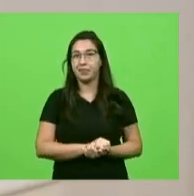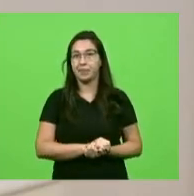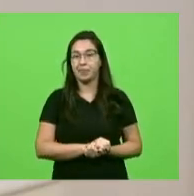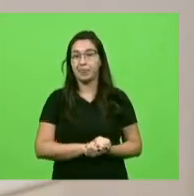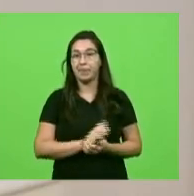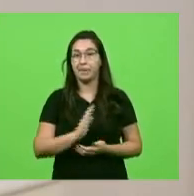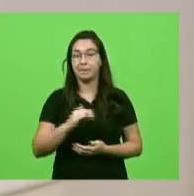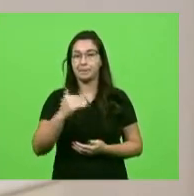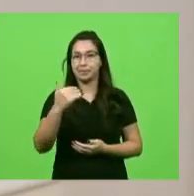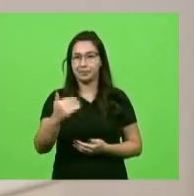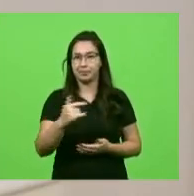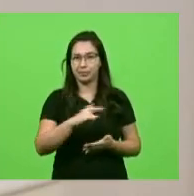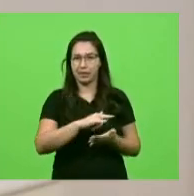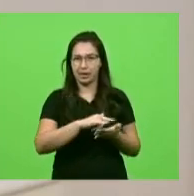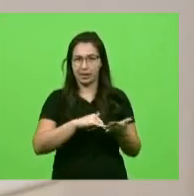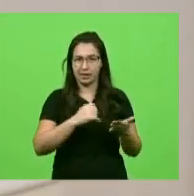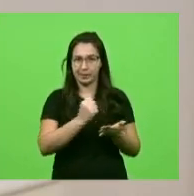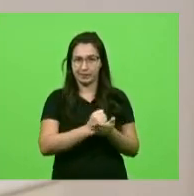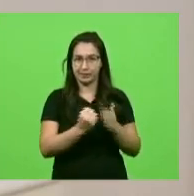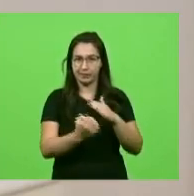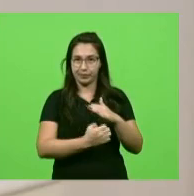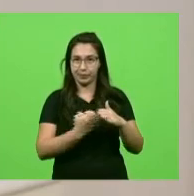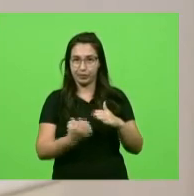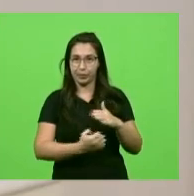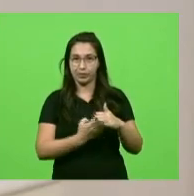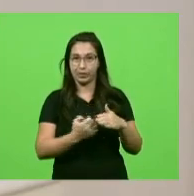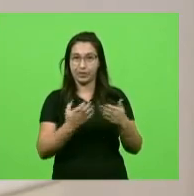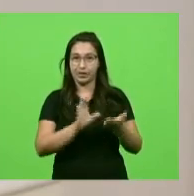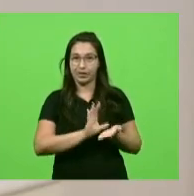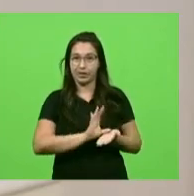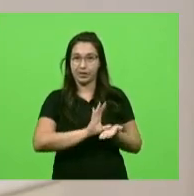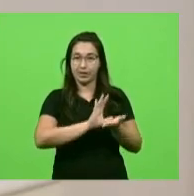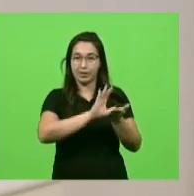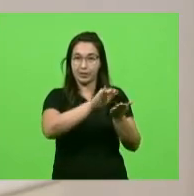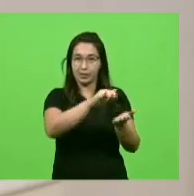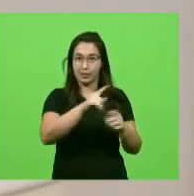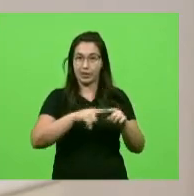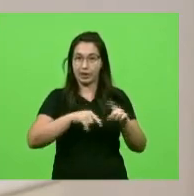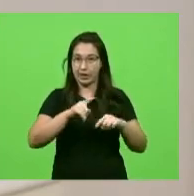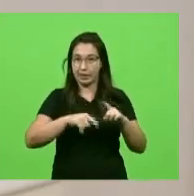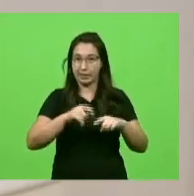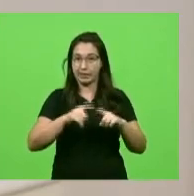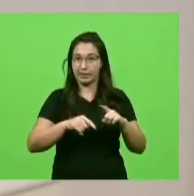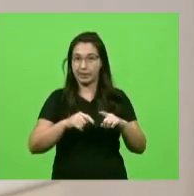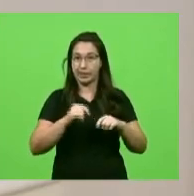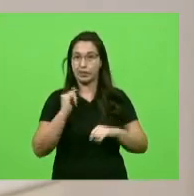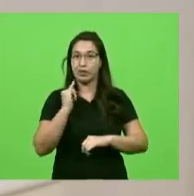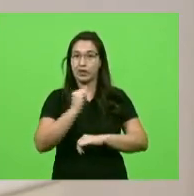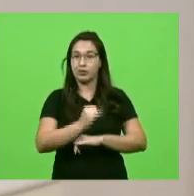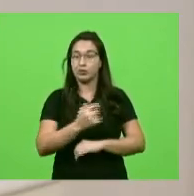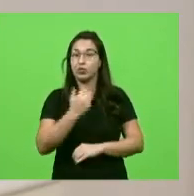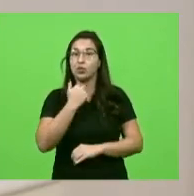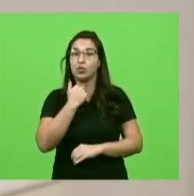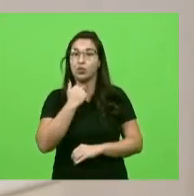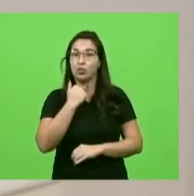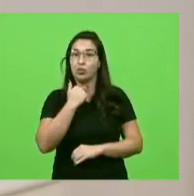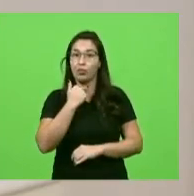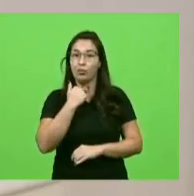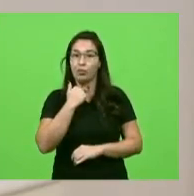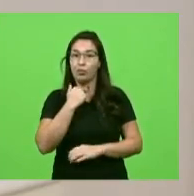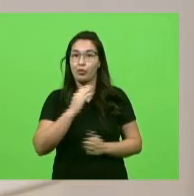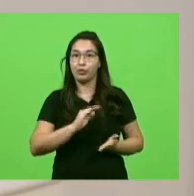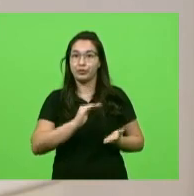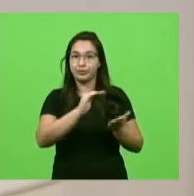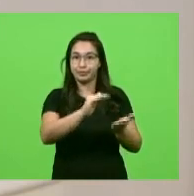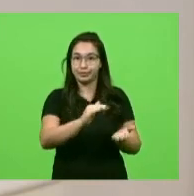a contratada salientou que a fornecedora dos equipamentos CIMA havia manifestado a impossibilidade de fornecimento dos